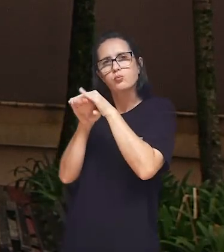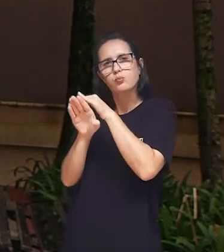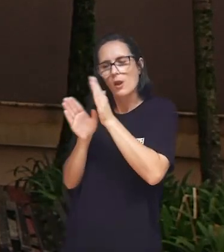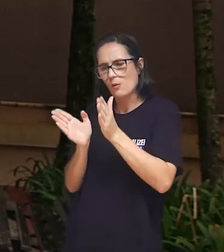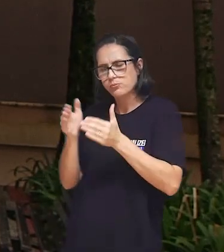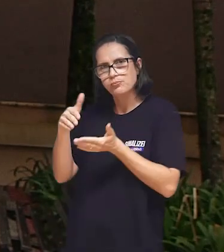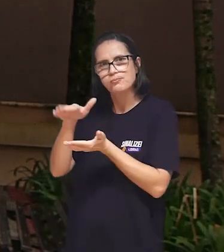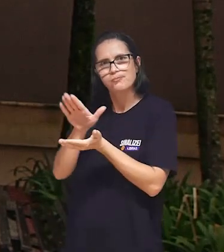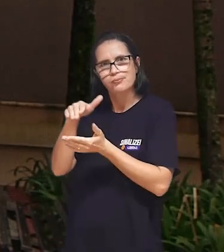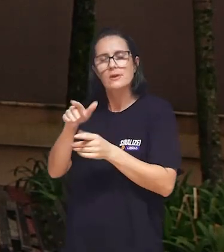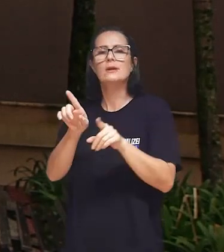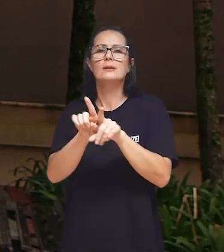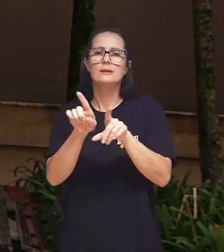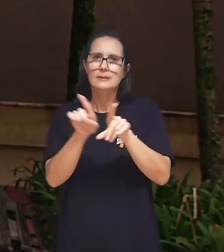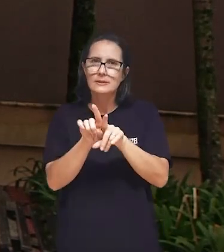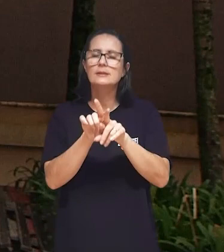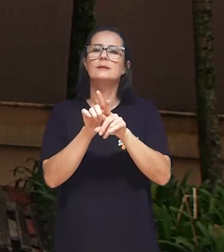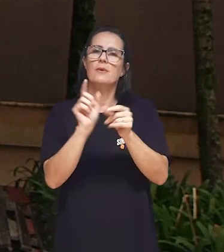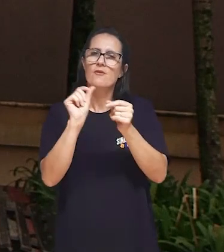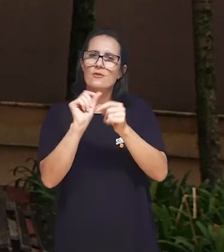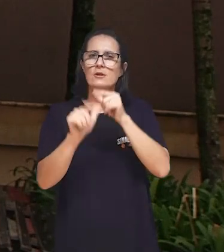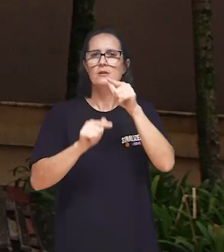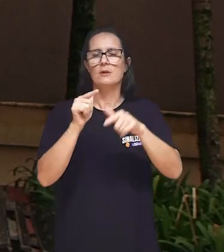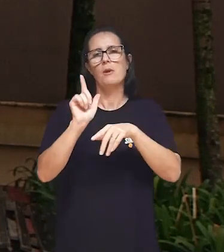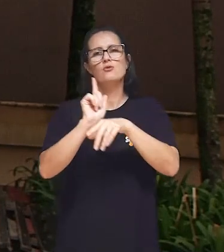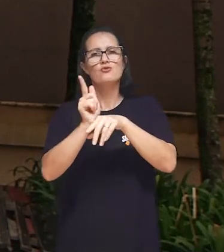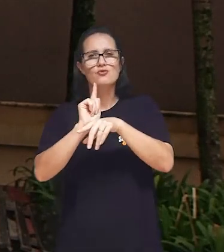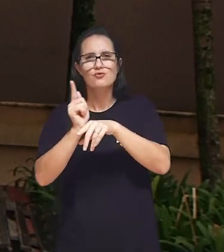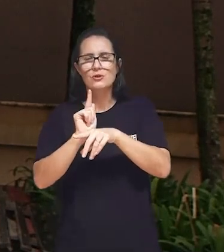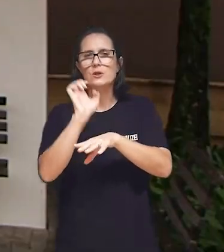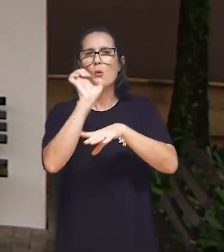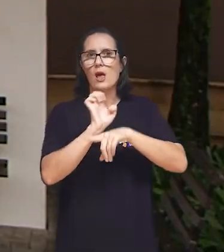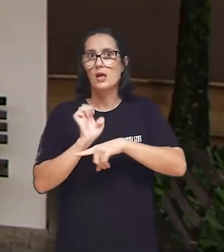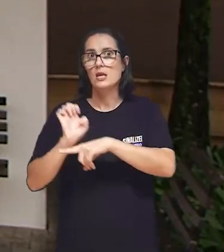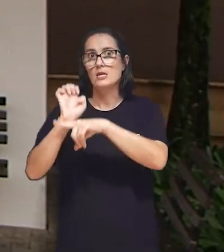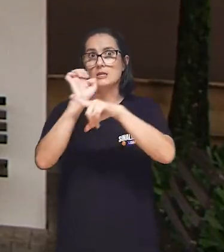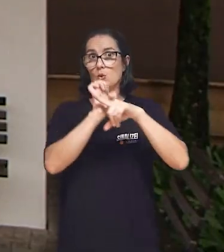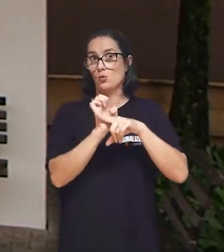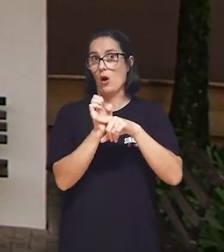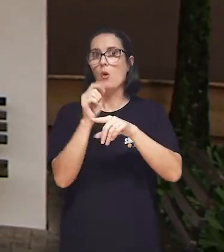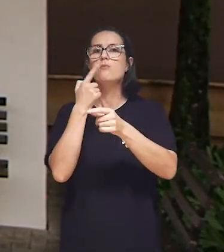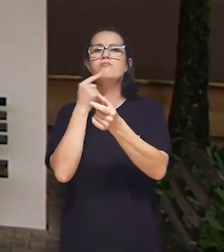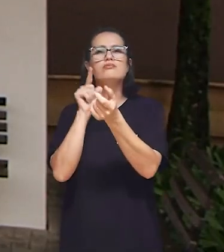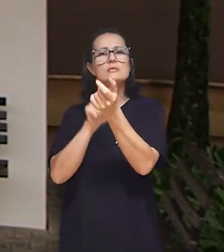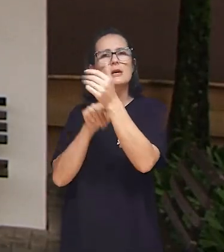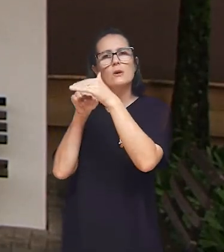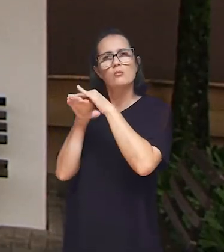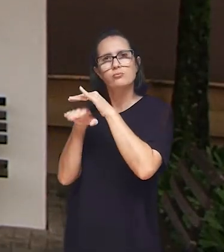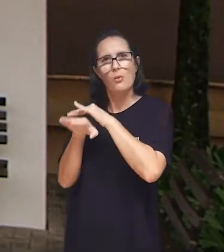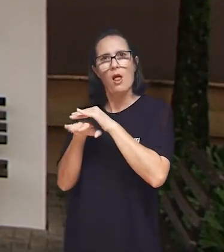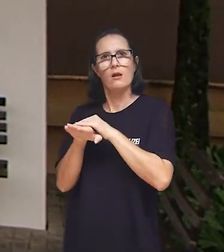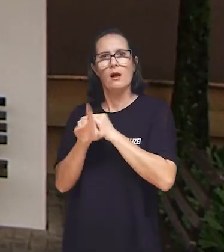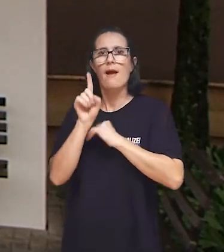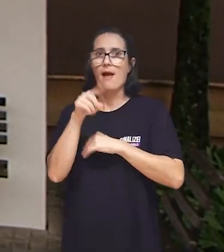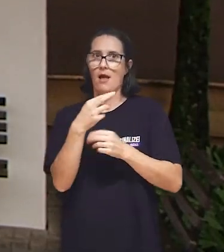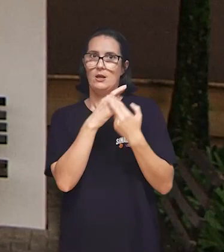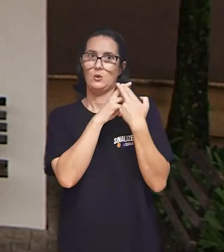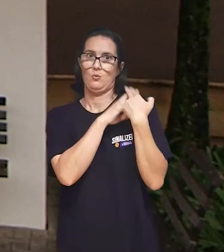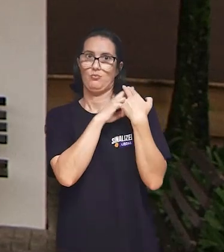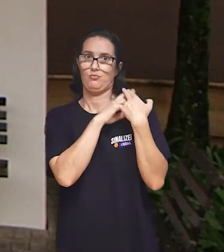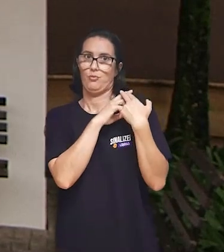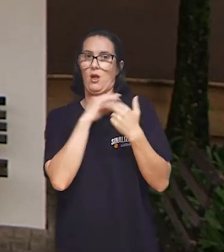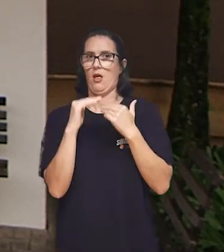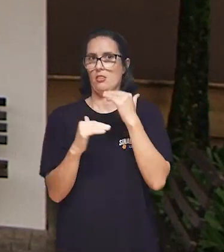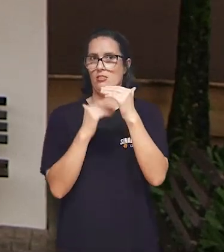serviços públicos e privados, fazendo a gestão estadual do estoque de sangue. É responsável por desenvolver no estado os programas